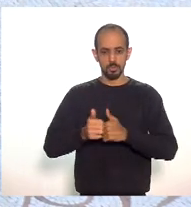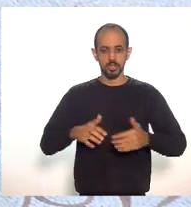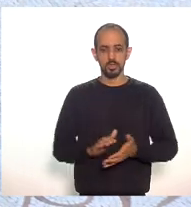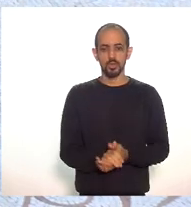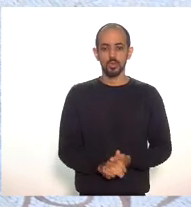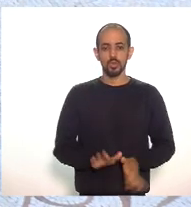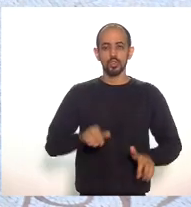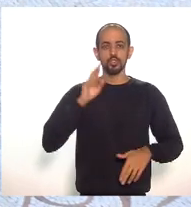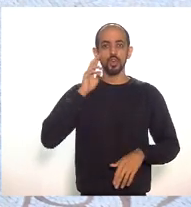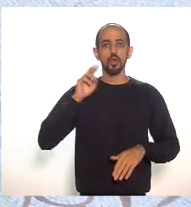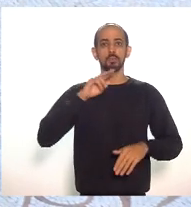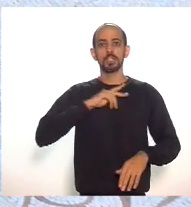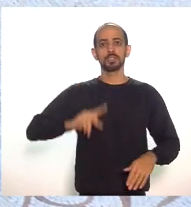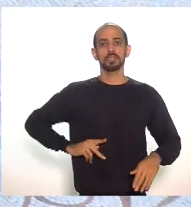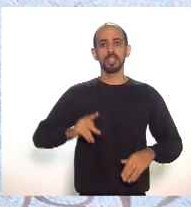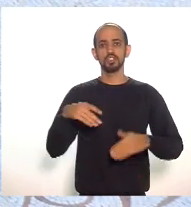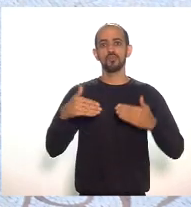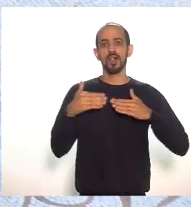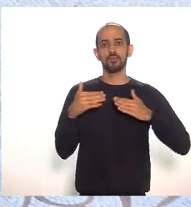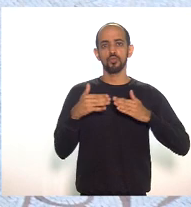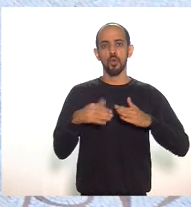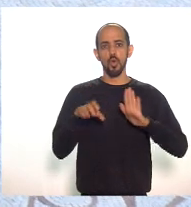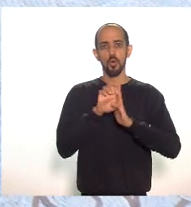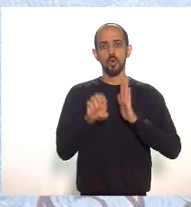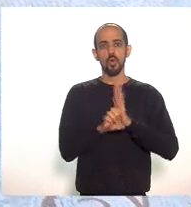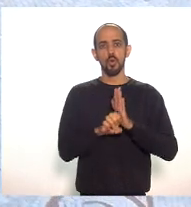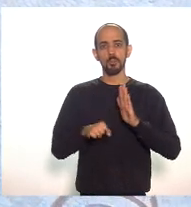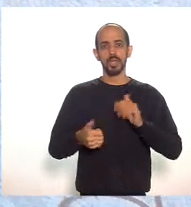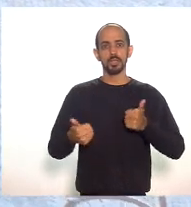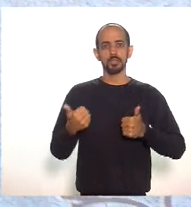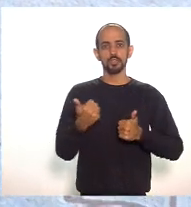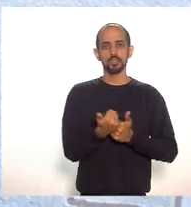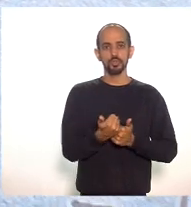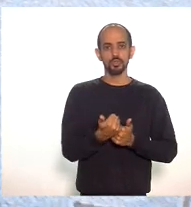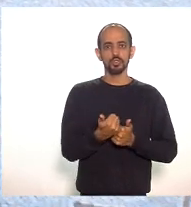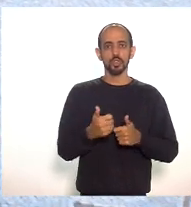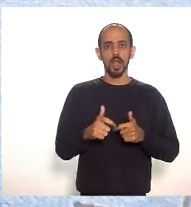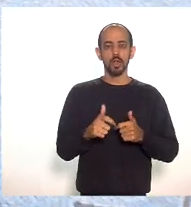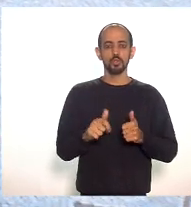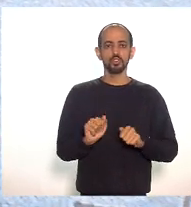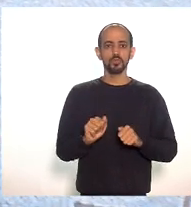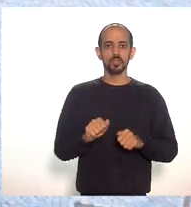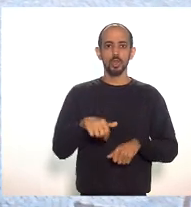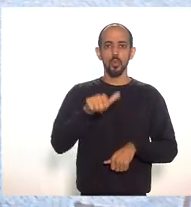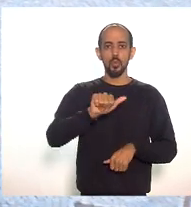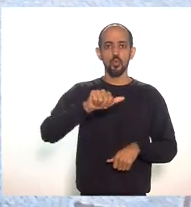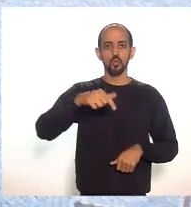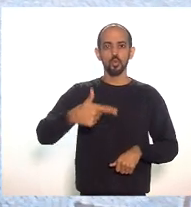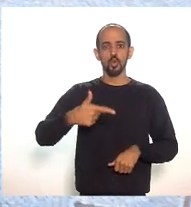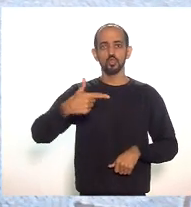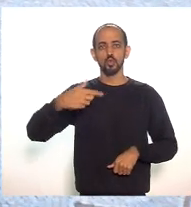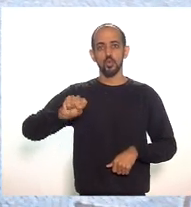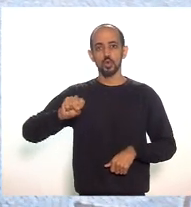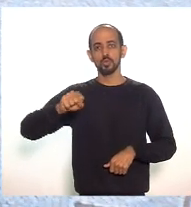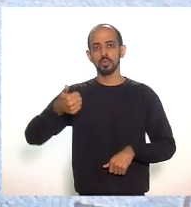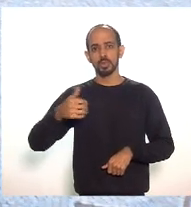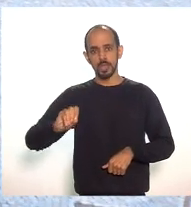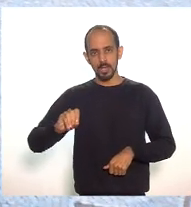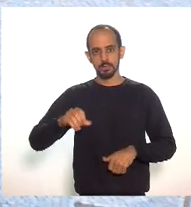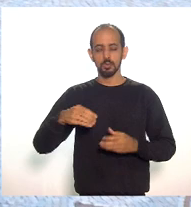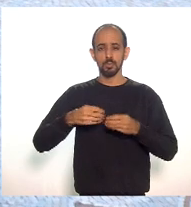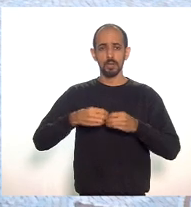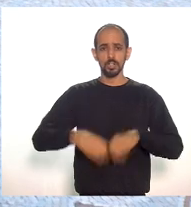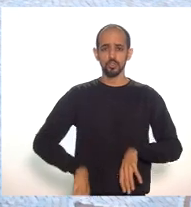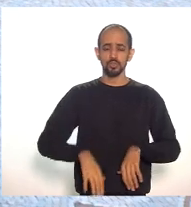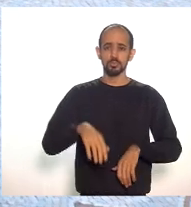o senhor presidente o parecer é favorável com subemenda aglutinativas emendas 128 e 10 pela prejudicar